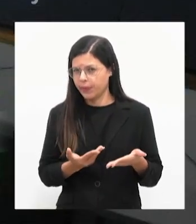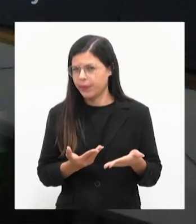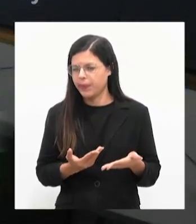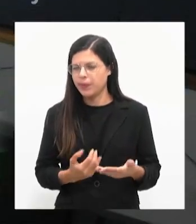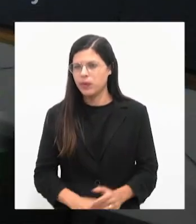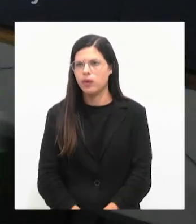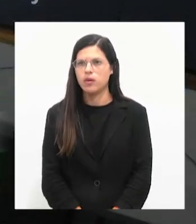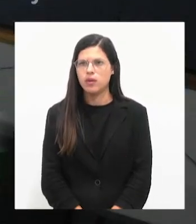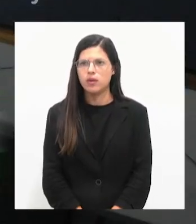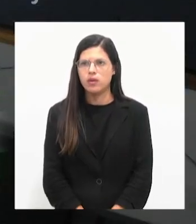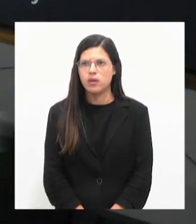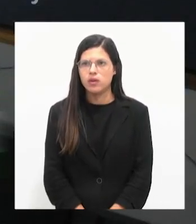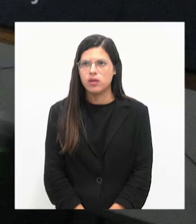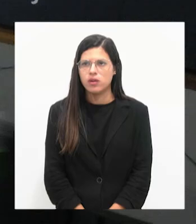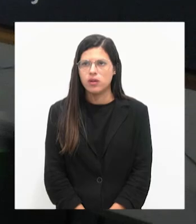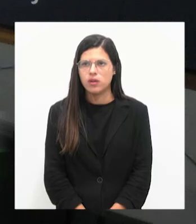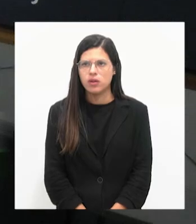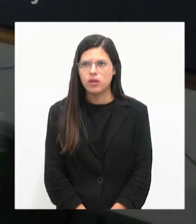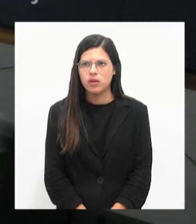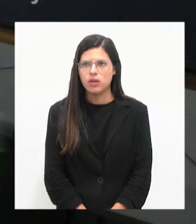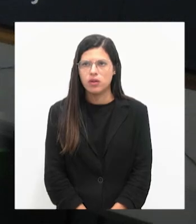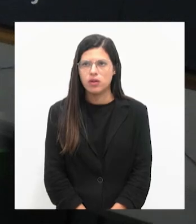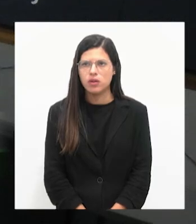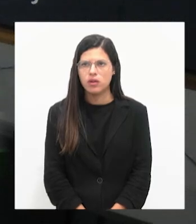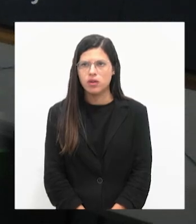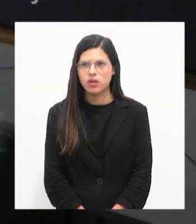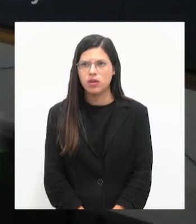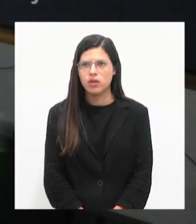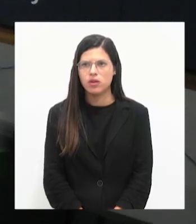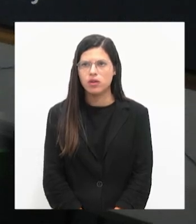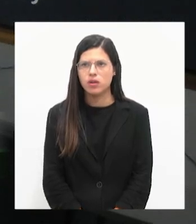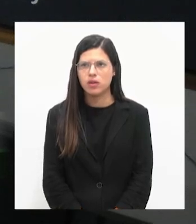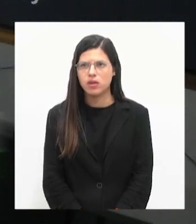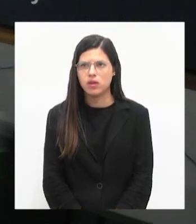Olha o carimbo da empresa, olha o cabeçado da empresa.